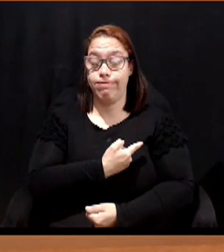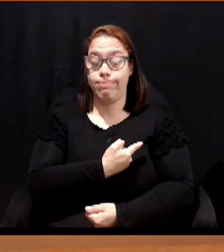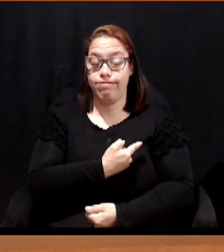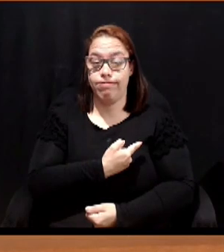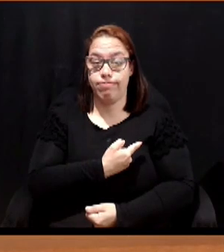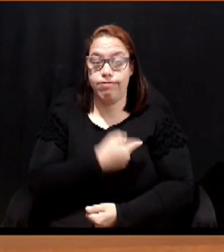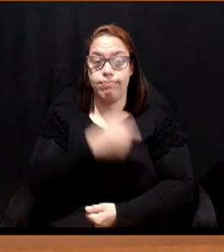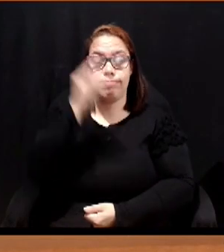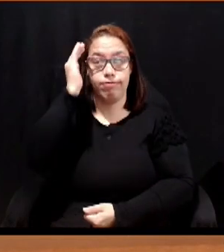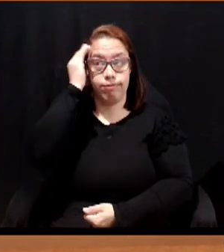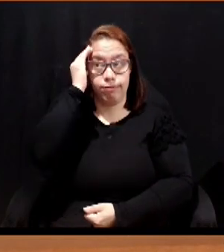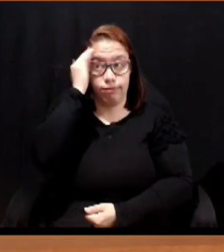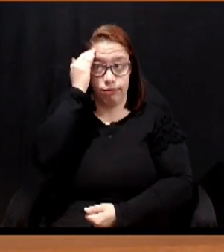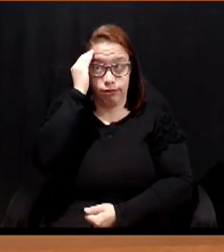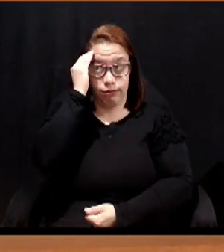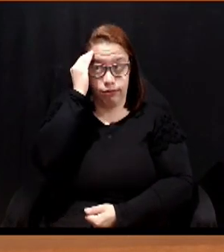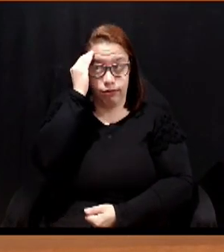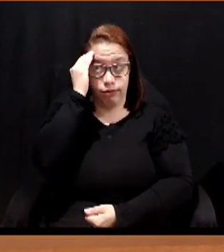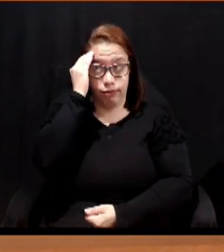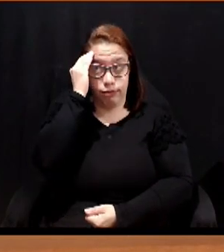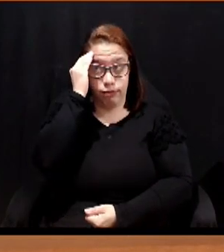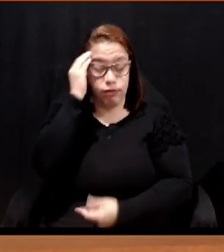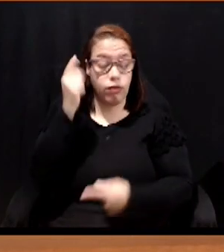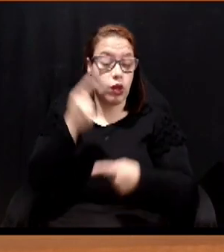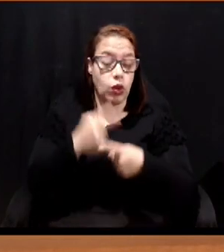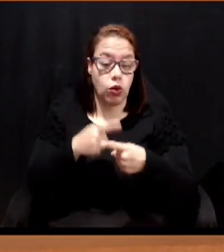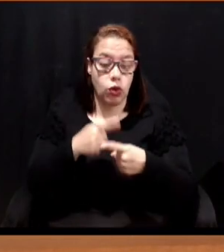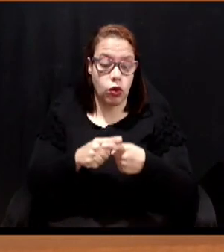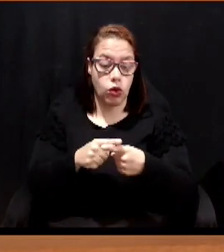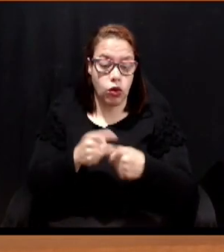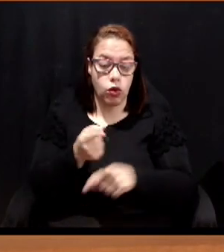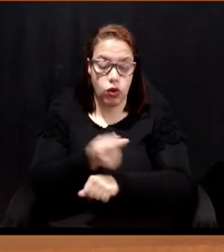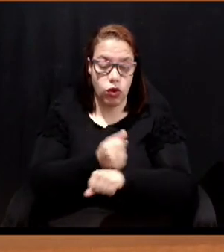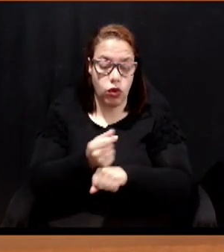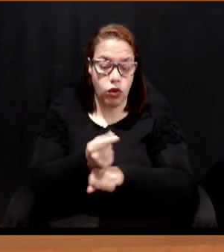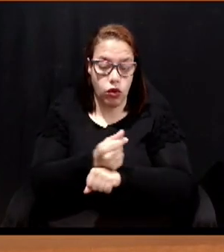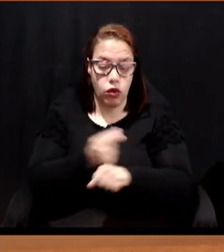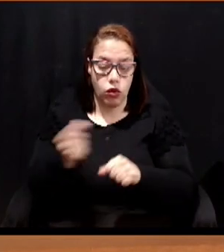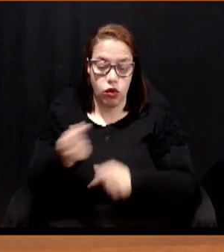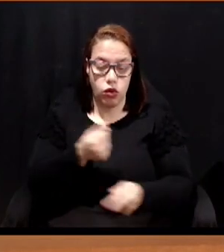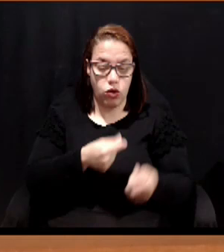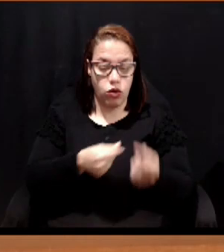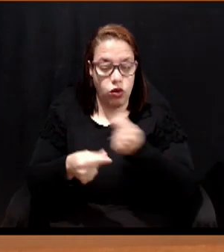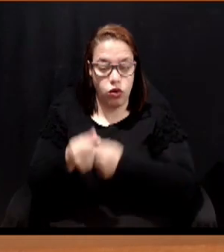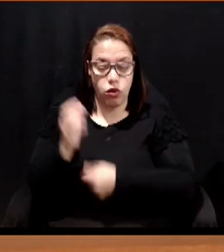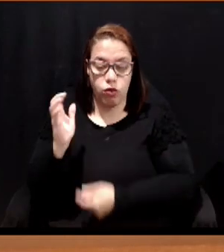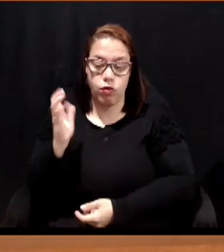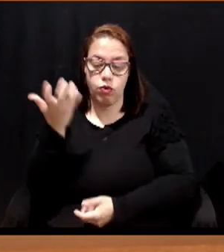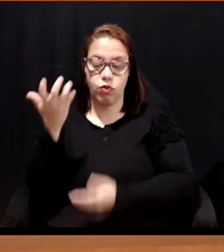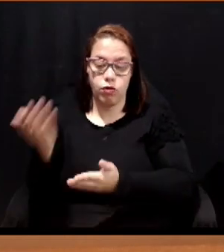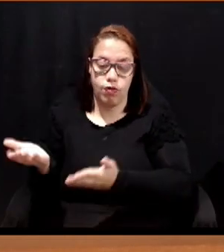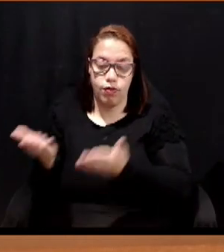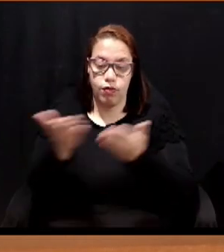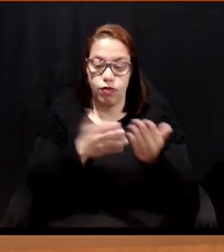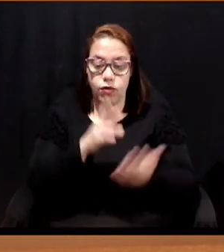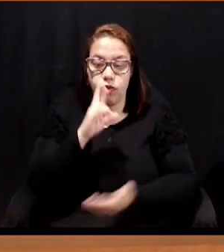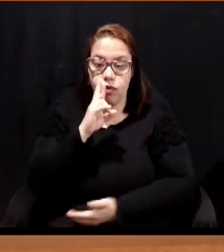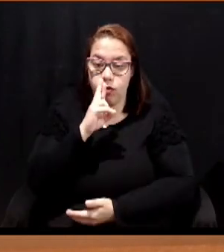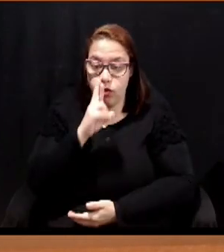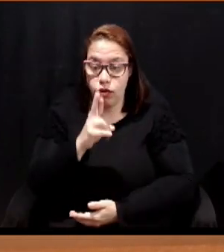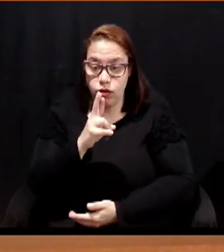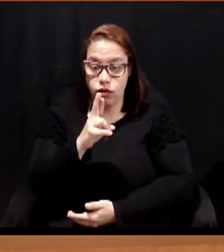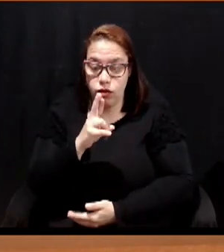entendimento. Porque os negócios acontecem e trazem resultado para geração